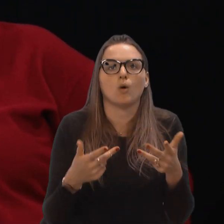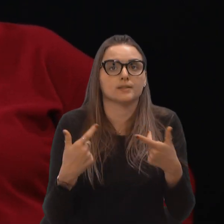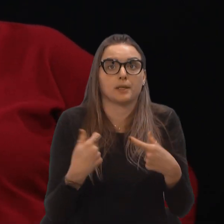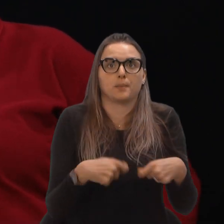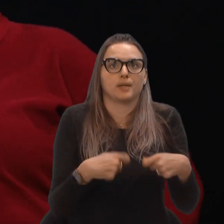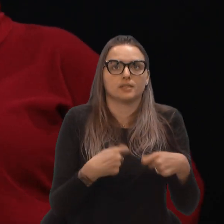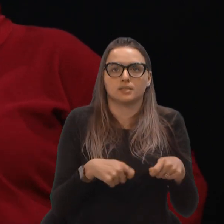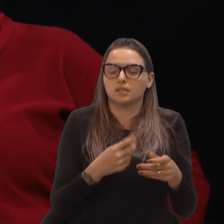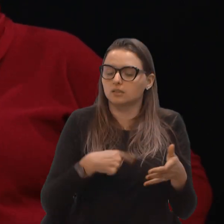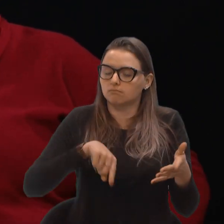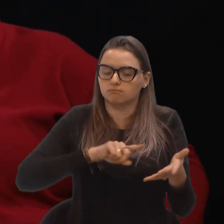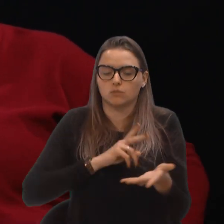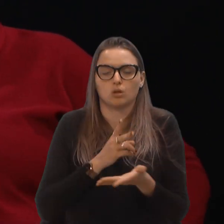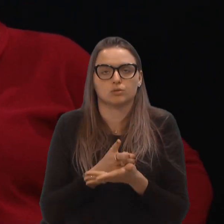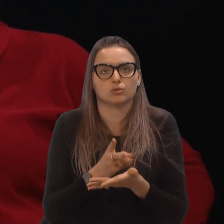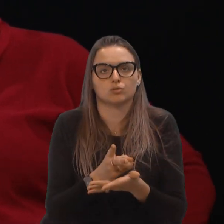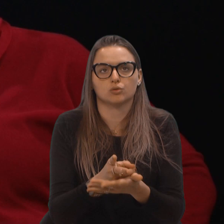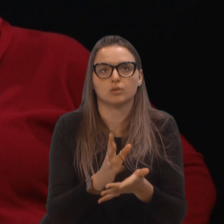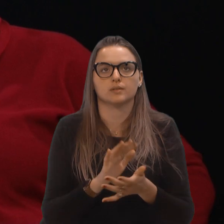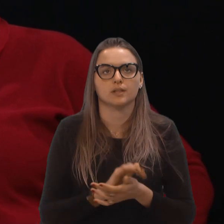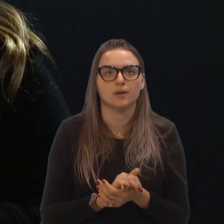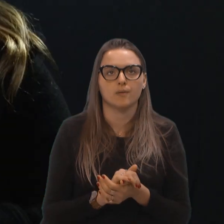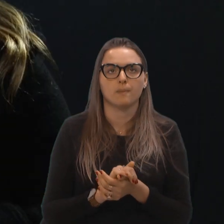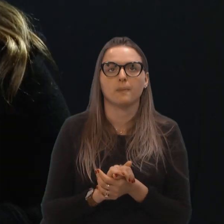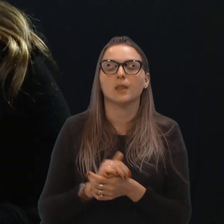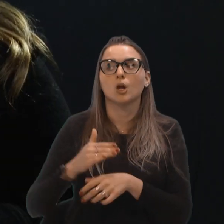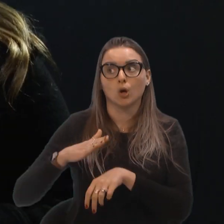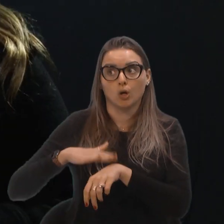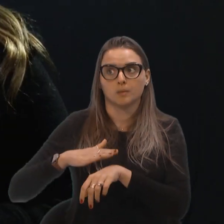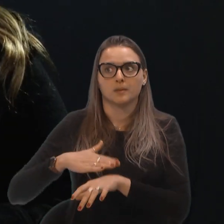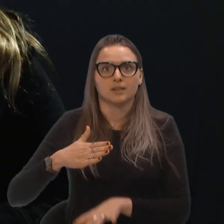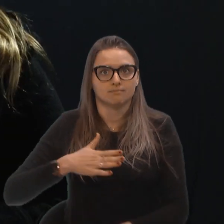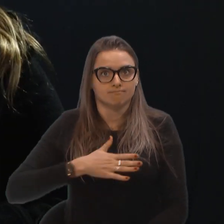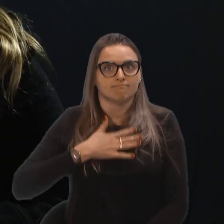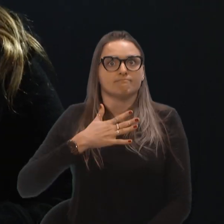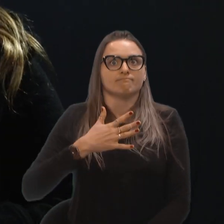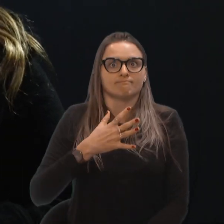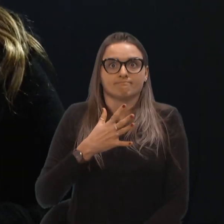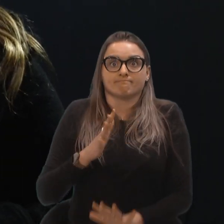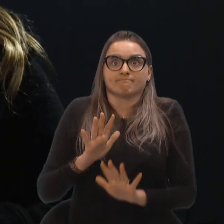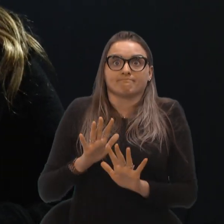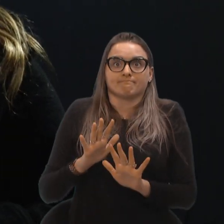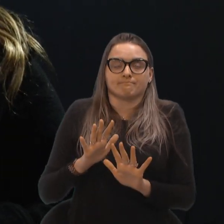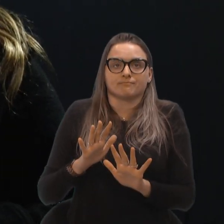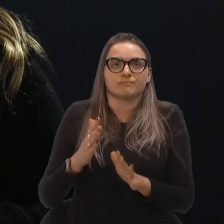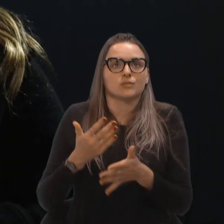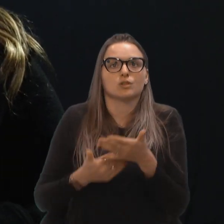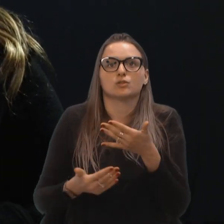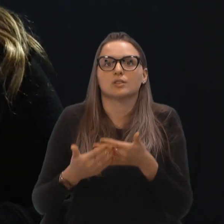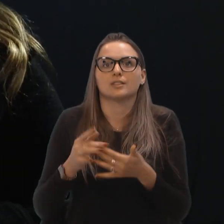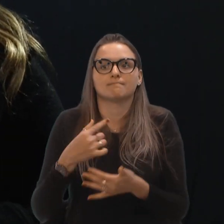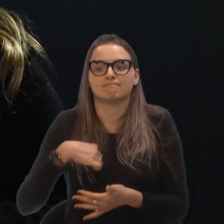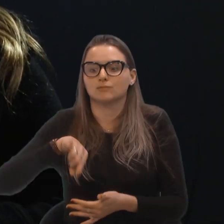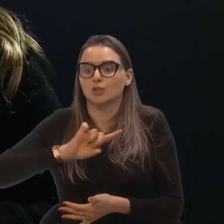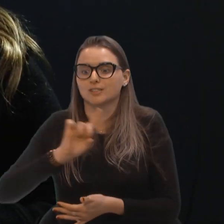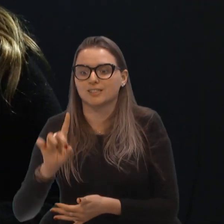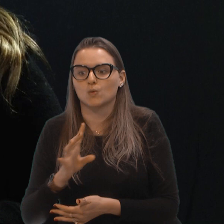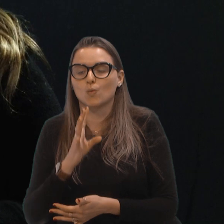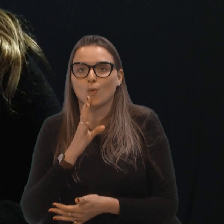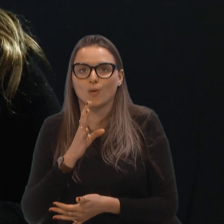coisas assim a ser feitas aqui dentro da Câmara, né? Foi uma situação que nos tomou de surpresa, sem dúvida nenhuma, com